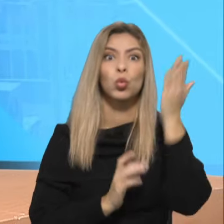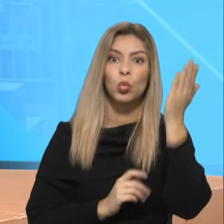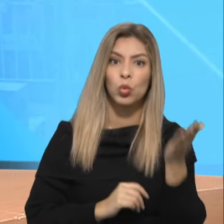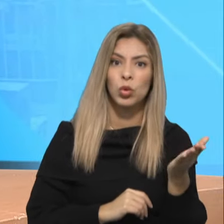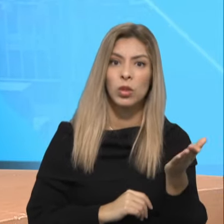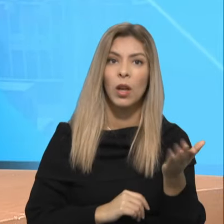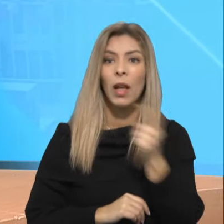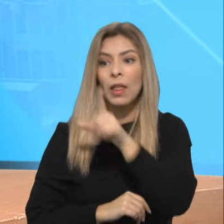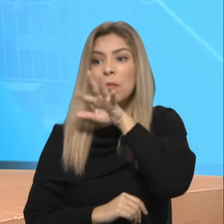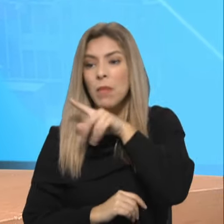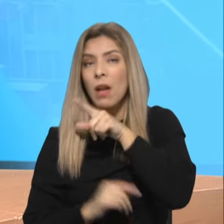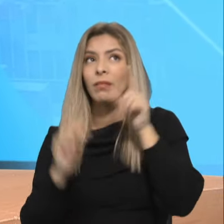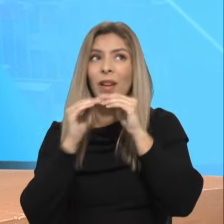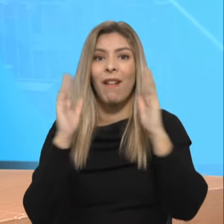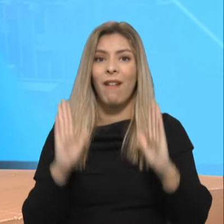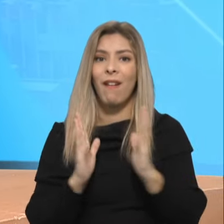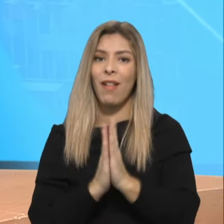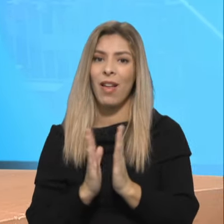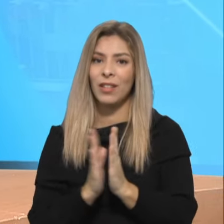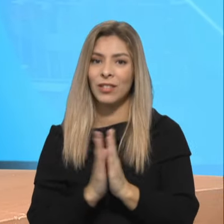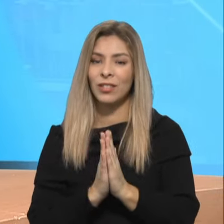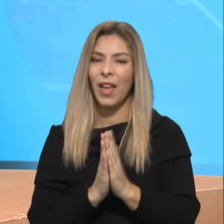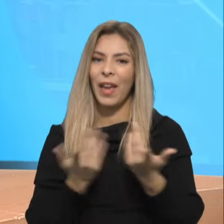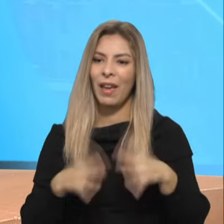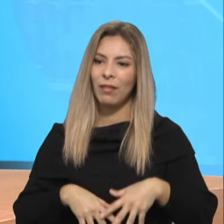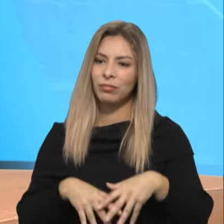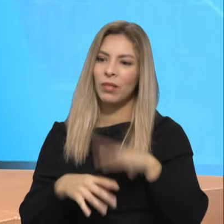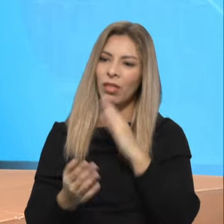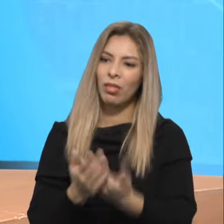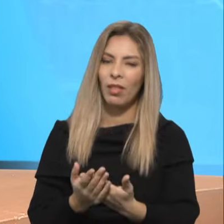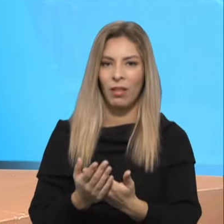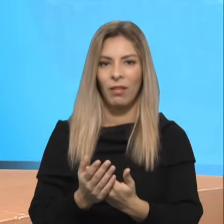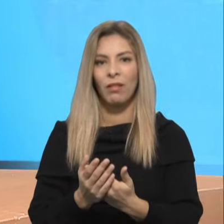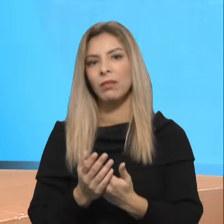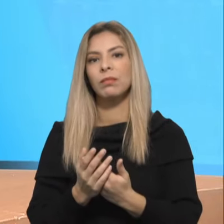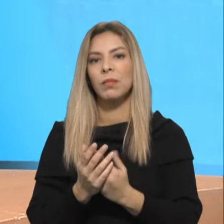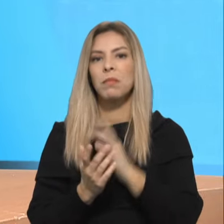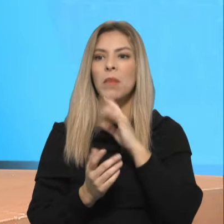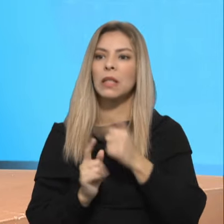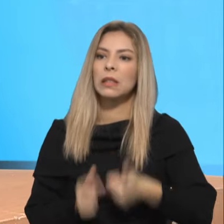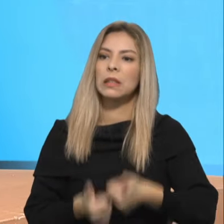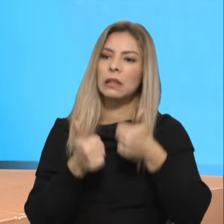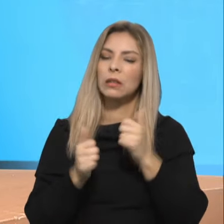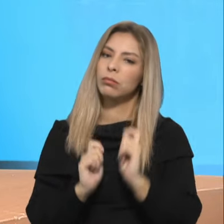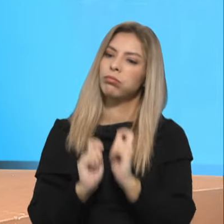ela também é a mãe da Igreja. E, portanto, há um título de maternidade que lhe é inerente na sua relação com o mistério de Cristo, que os cristãos reconhecem.